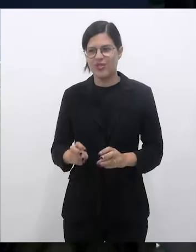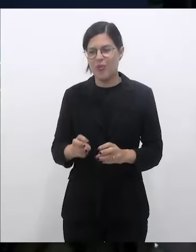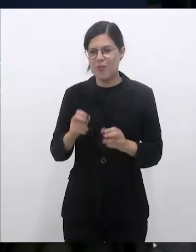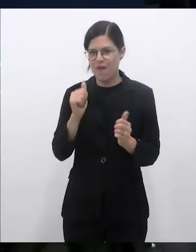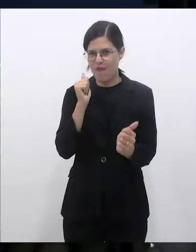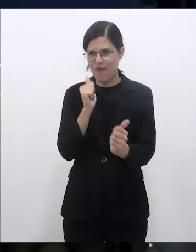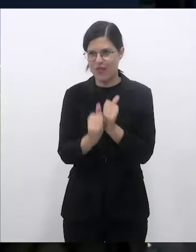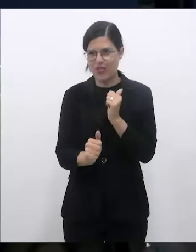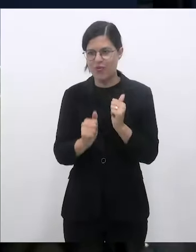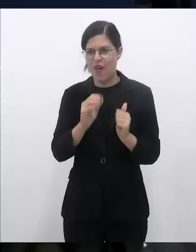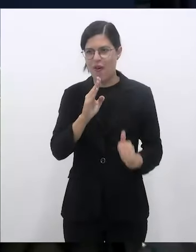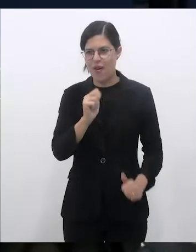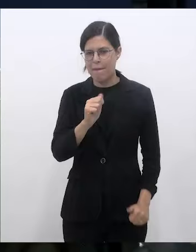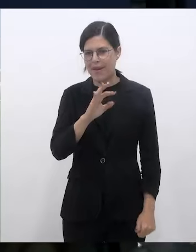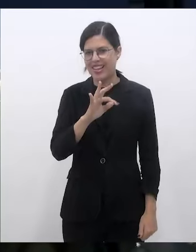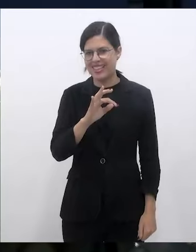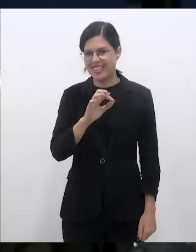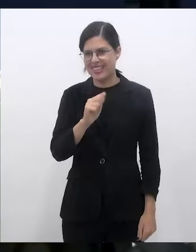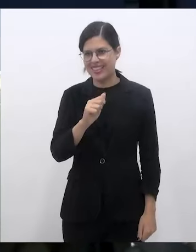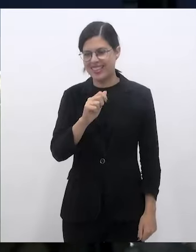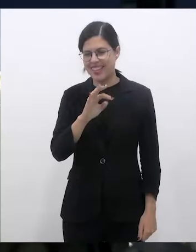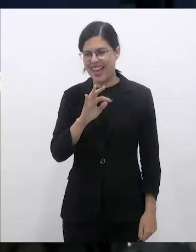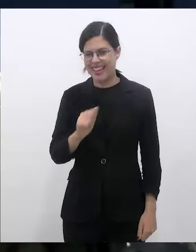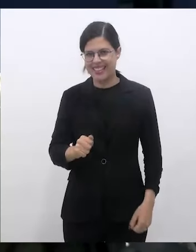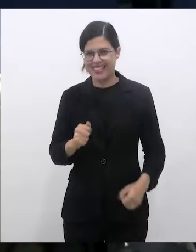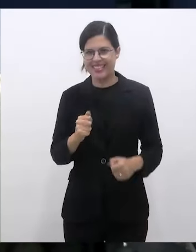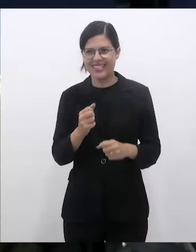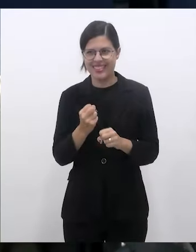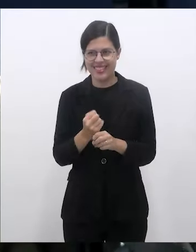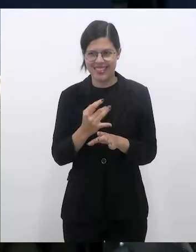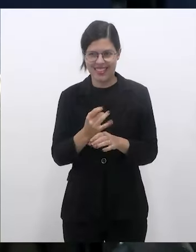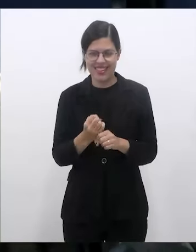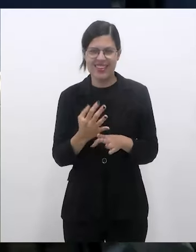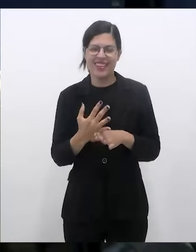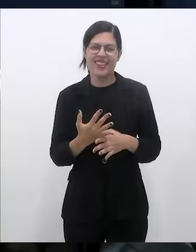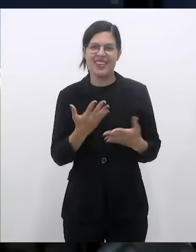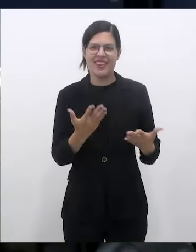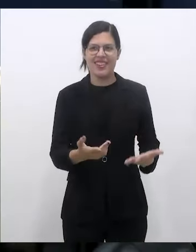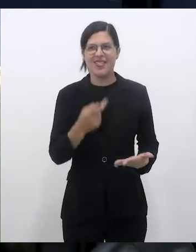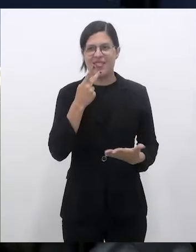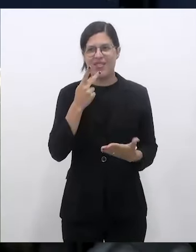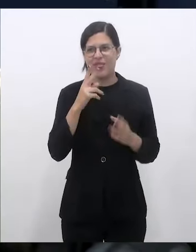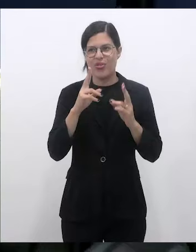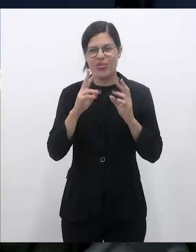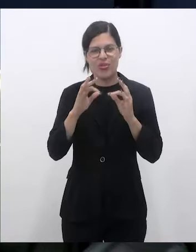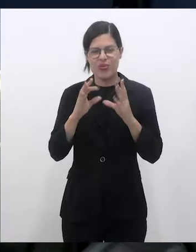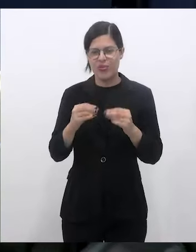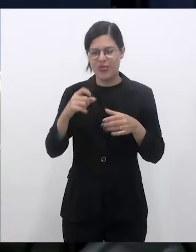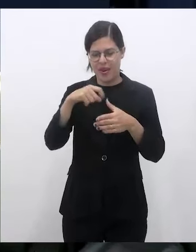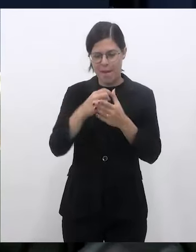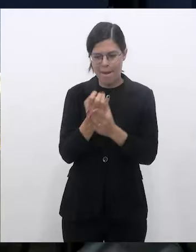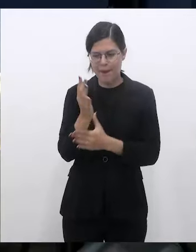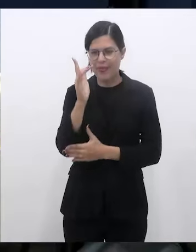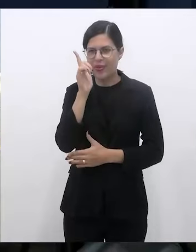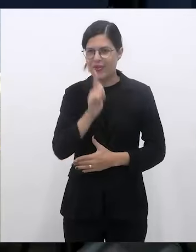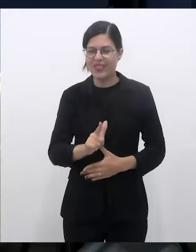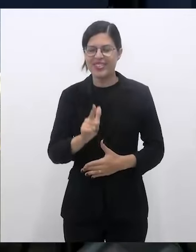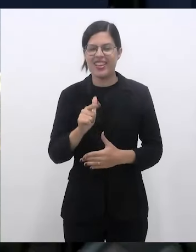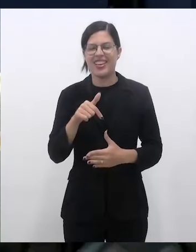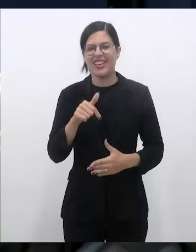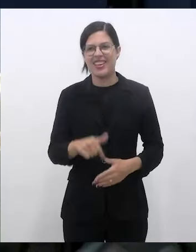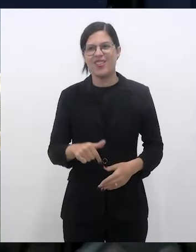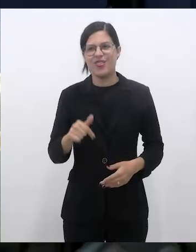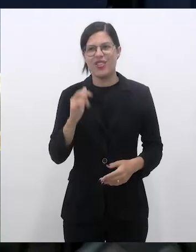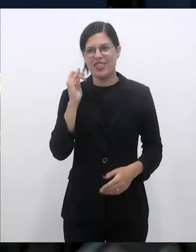também, futebol e batata. Hein? Lá no projeto incrível do César, ele falou de tudo que se planta dá. O César RJ é um exemplo e tô